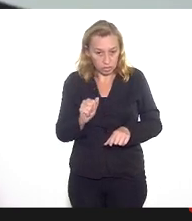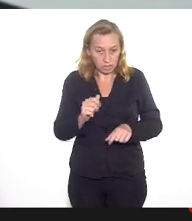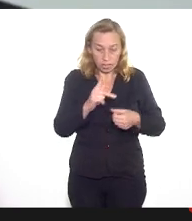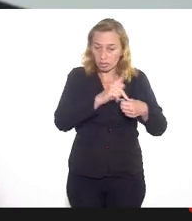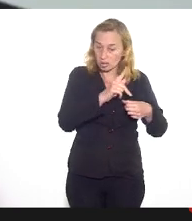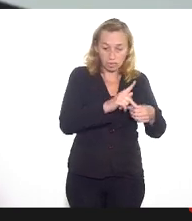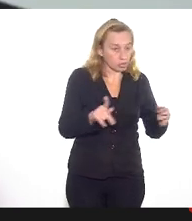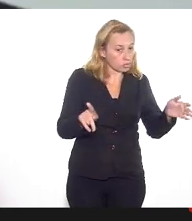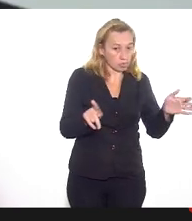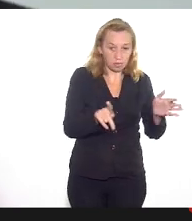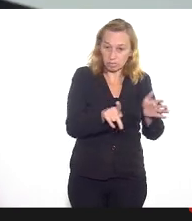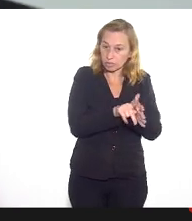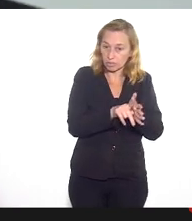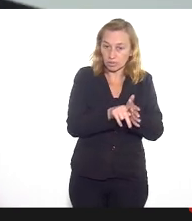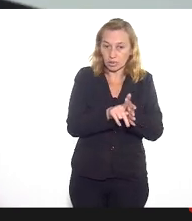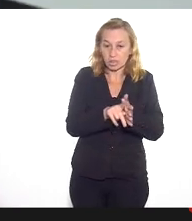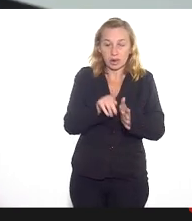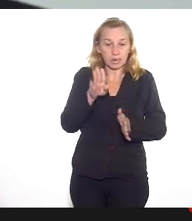participa do caso de Bacalhau.